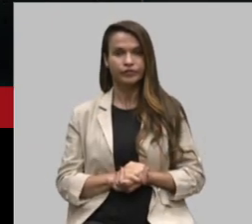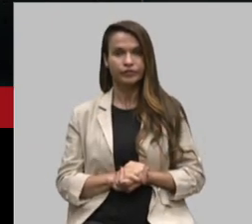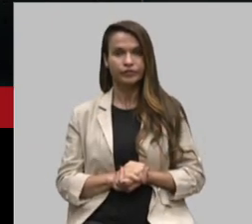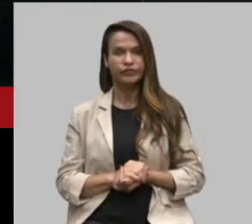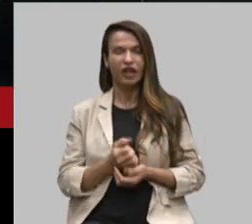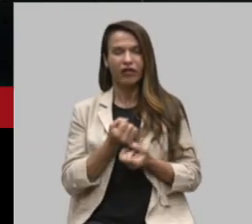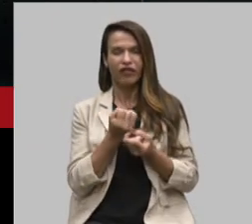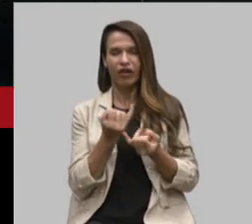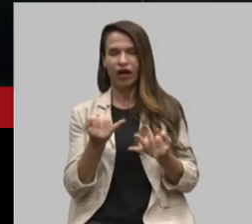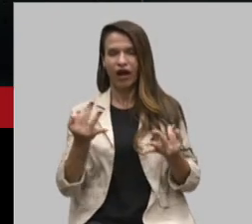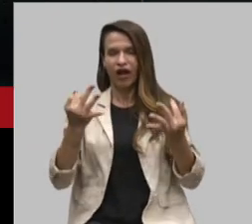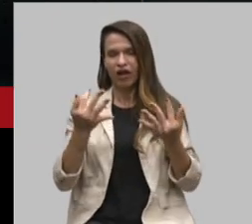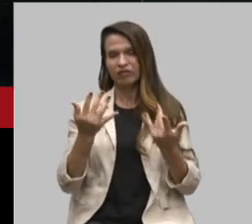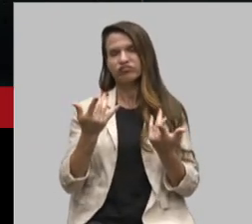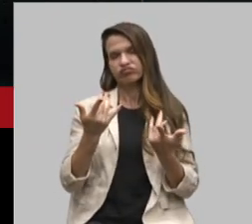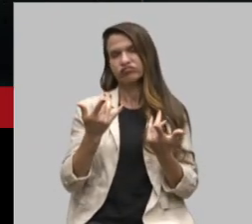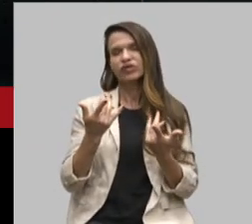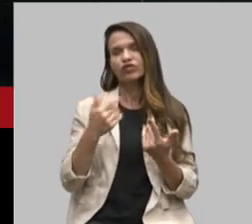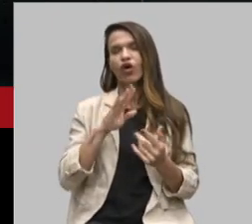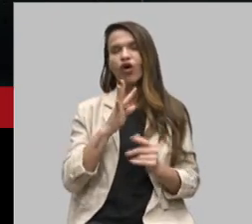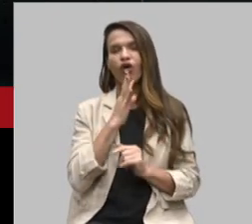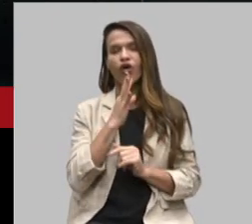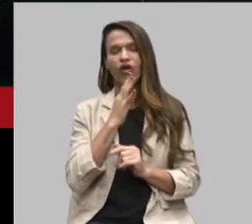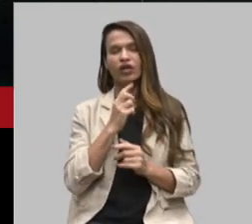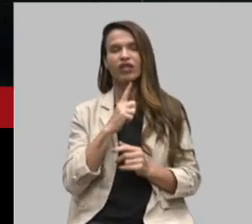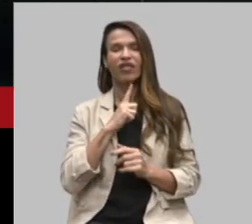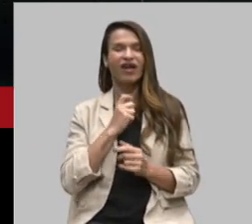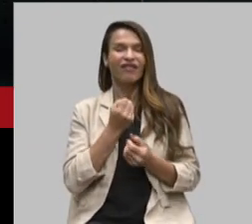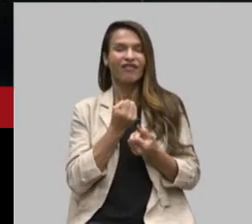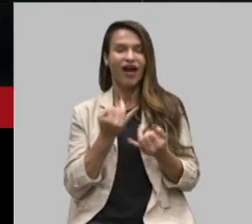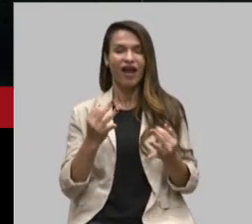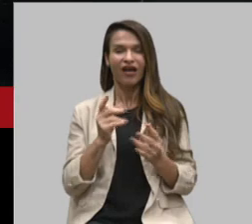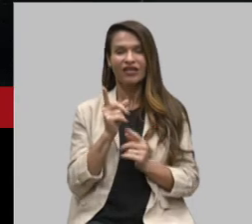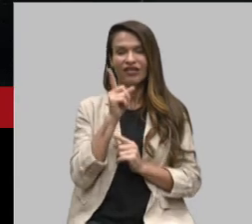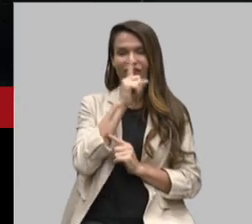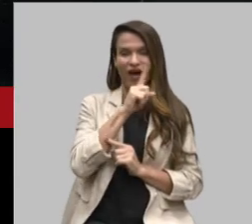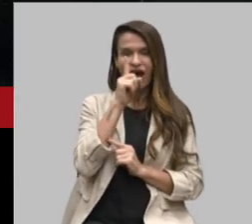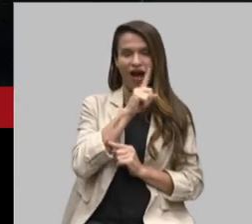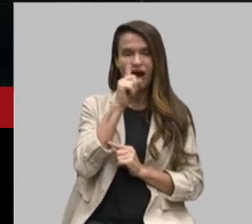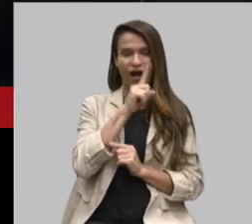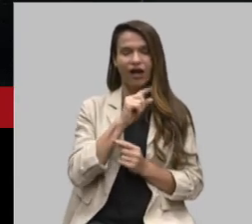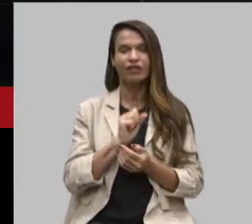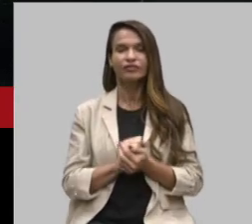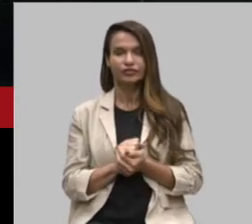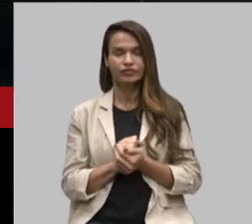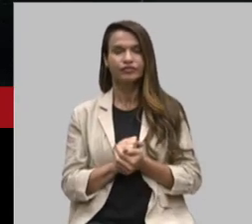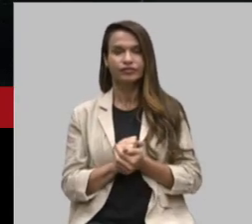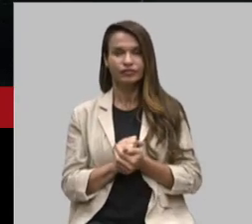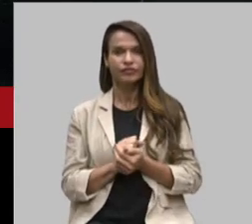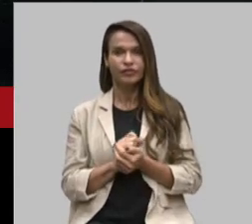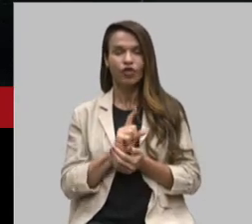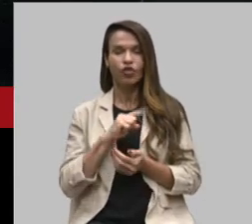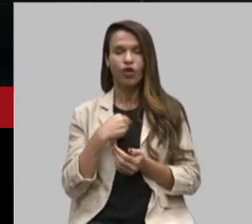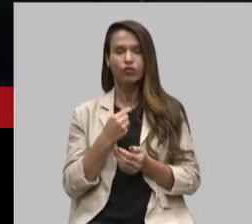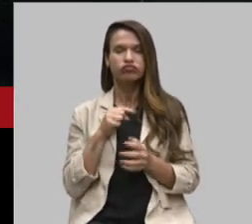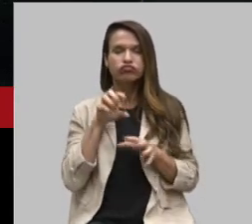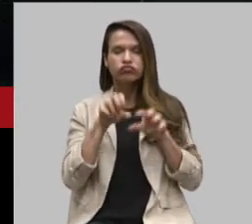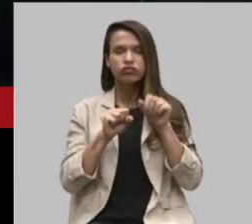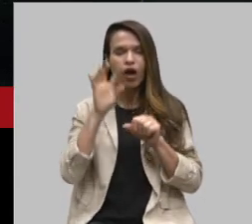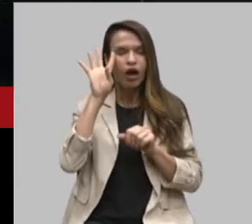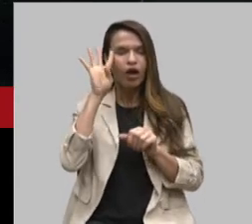outras leis que a gente conhece ela possui inúmeras falhas eh Tais falhas essas que a gente busca resolver com essa